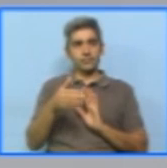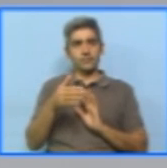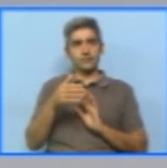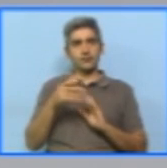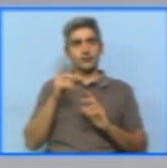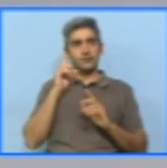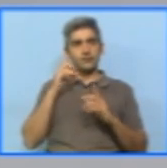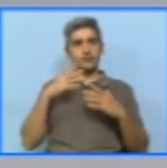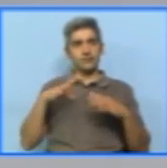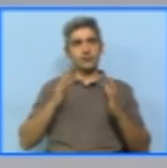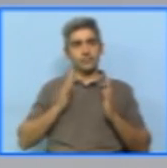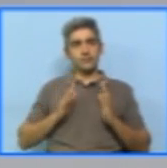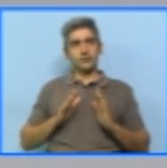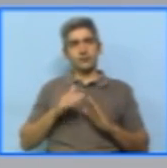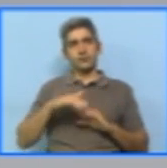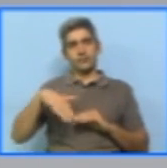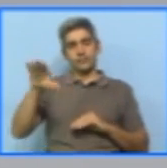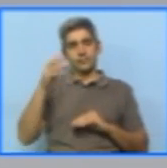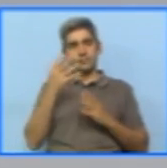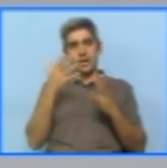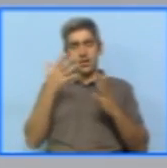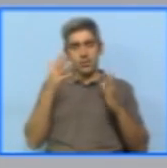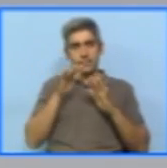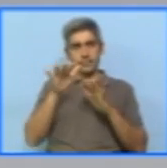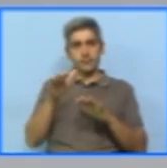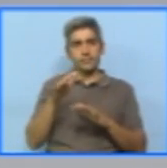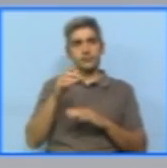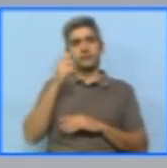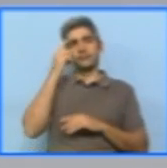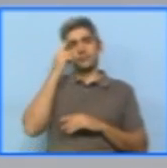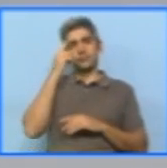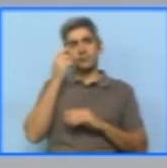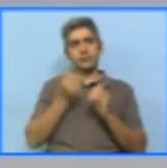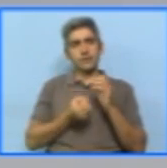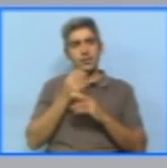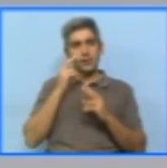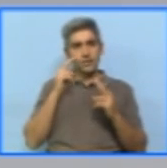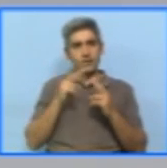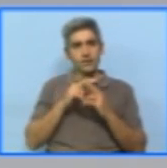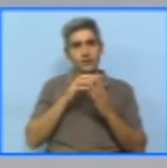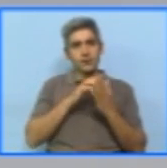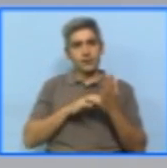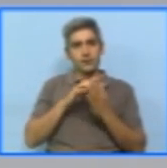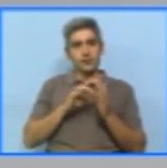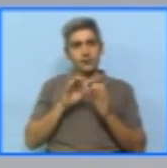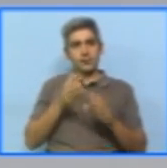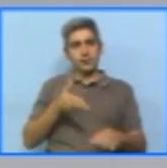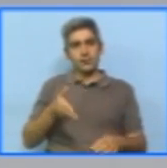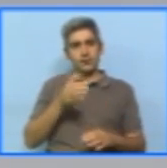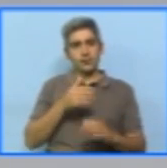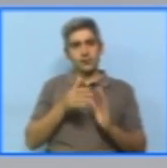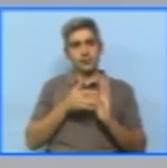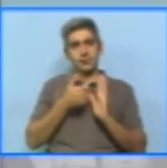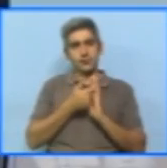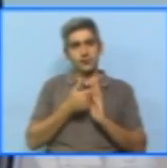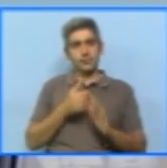para dias de descanso, dias de férias. É uma ocasião para criar encontros também com textos como estes da Bíblia, padre